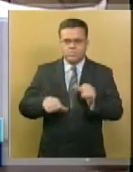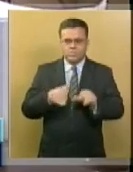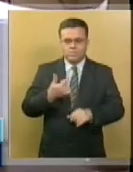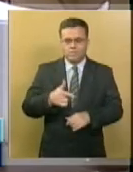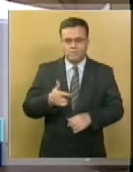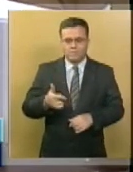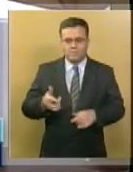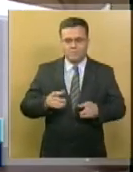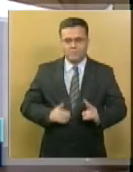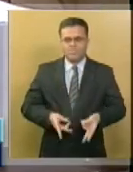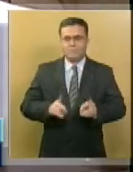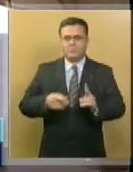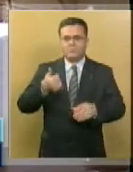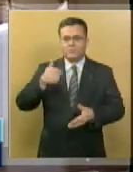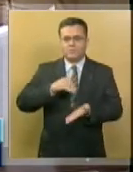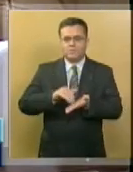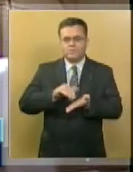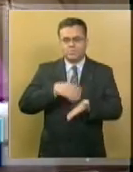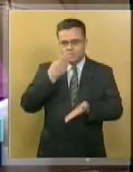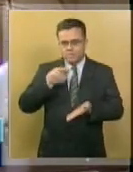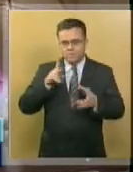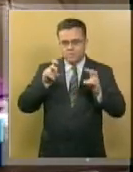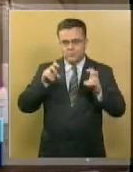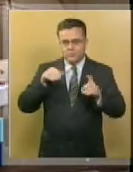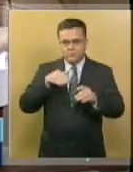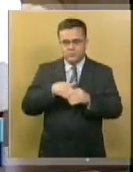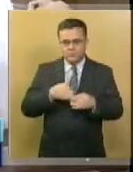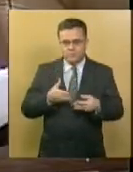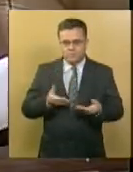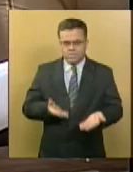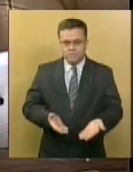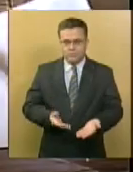No expediente, o senhor primeiro secretário procedeu à leitura das matérias.